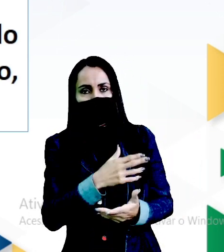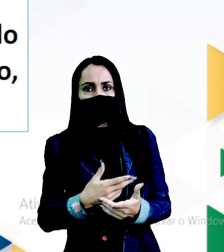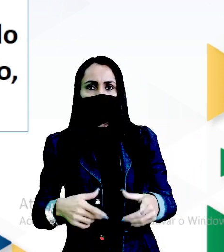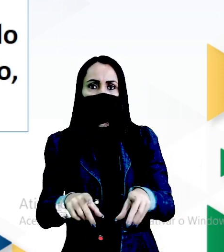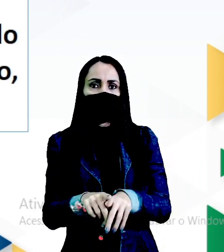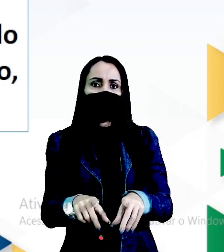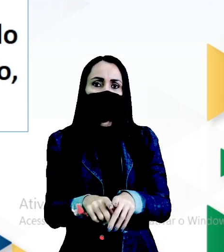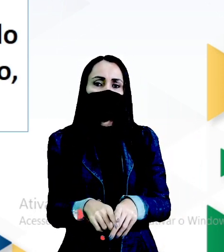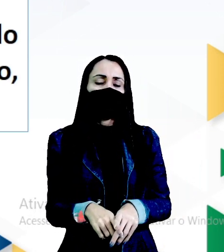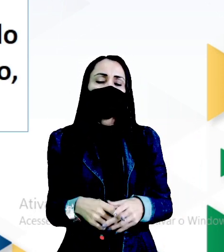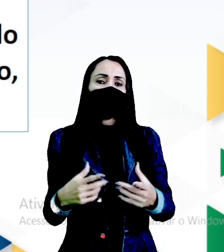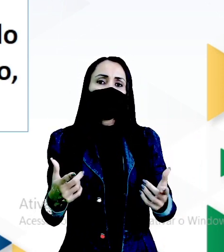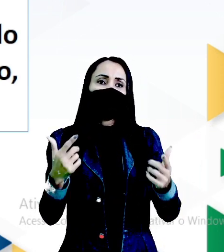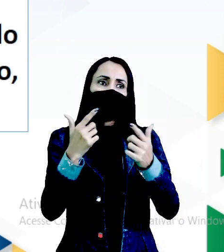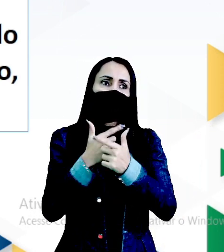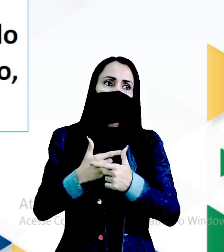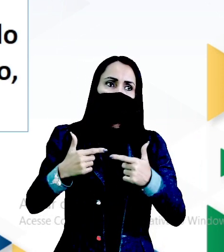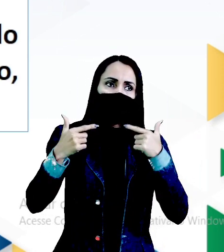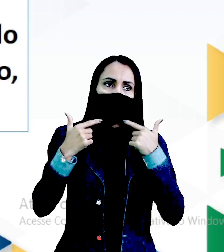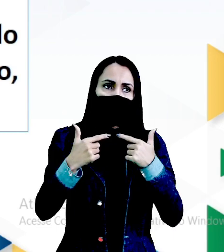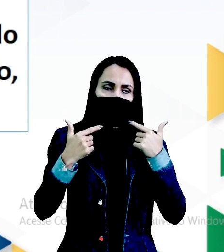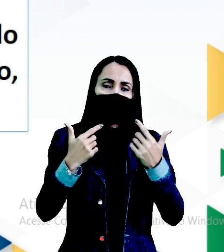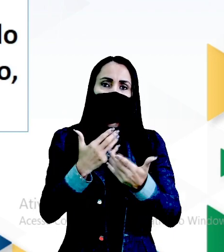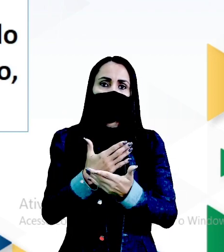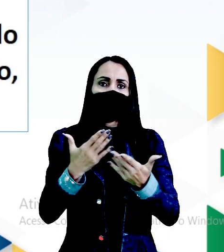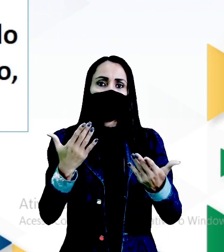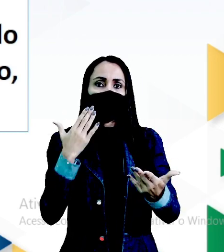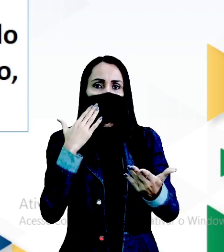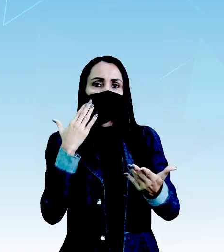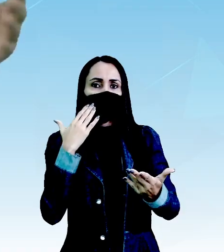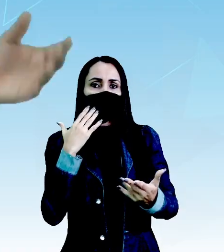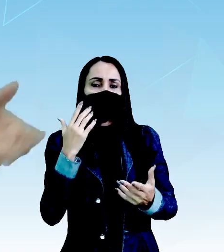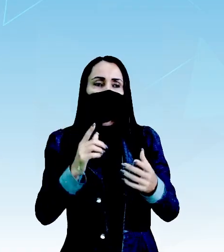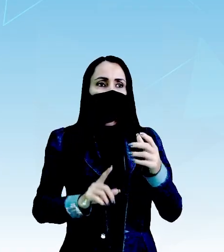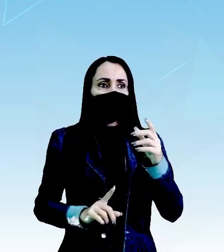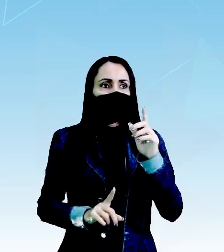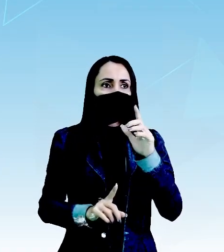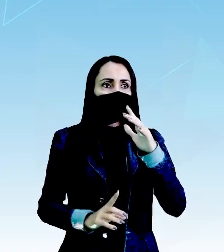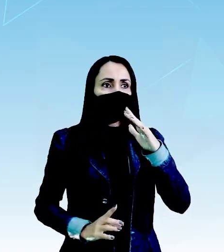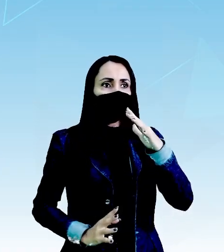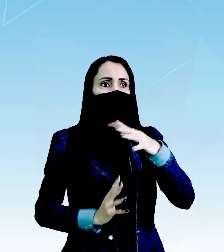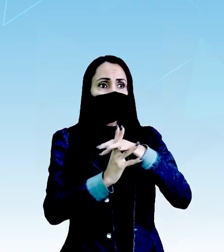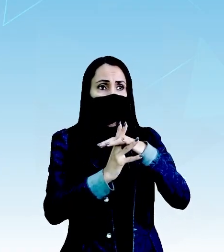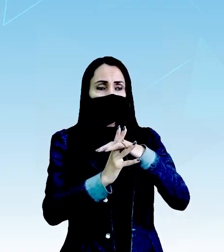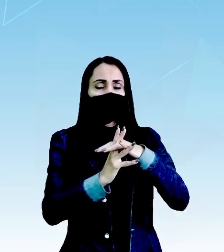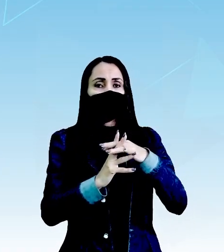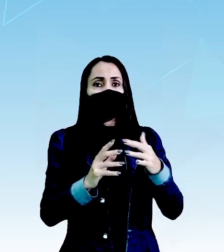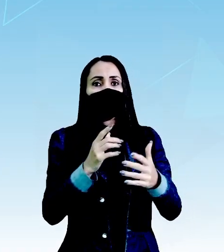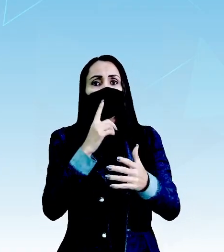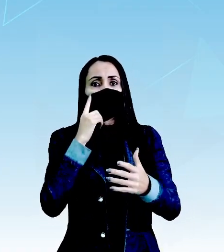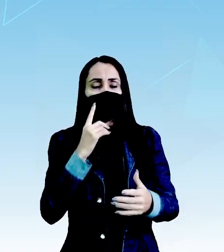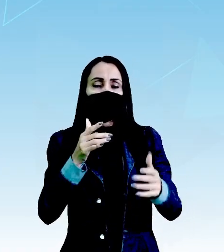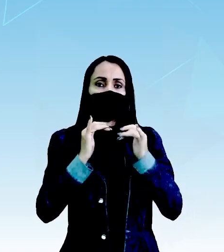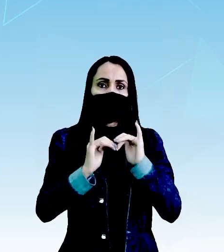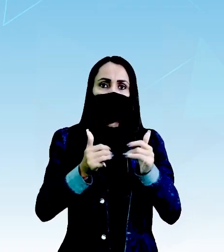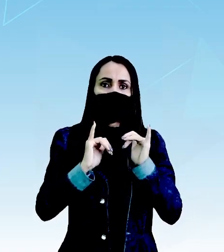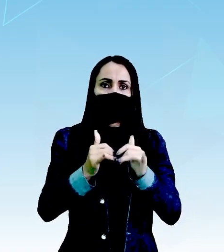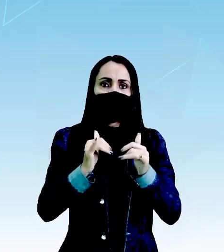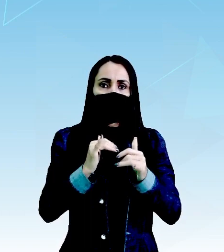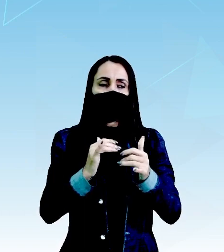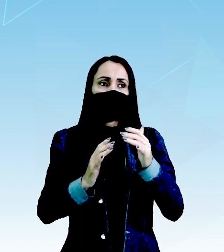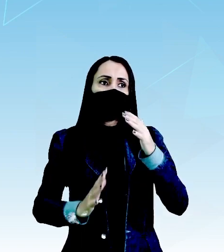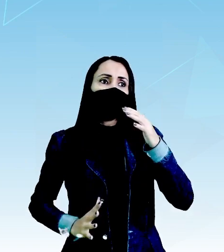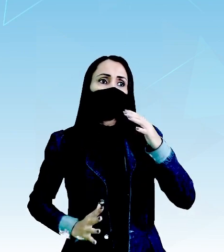riso dentro de uma comédia, ele é o clímax. E lembrar que nas narrativas, o clímax é o ponto